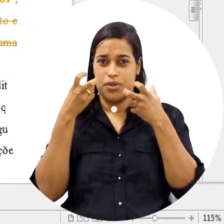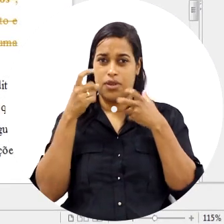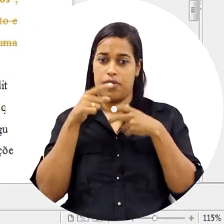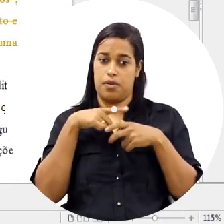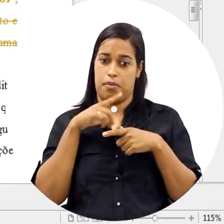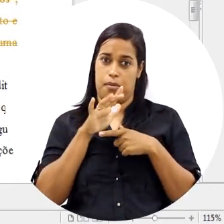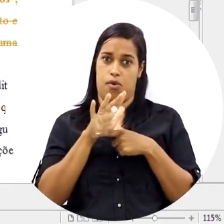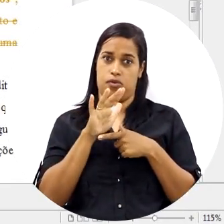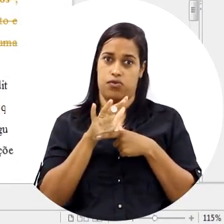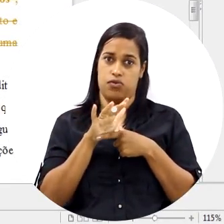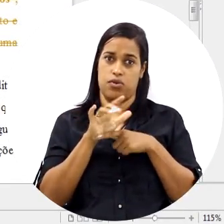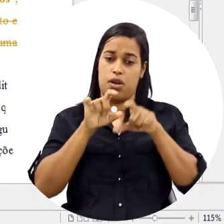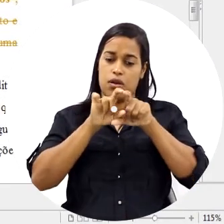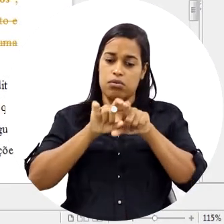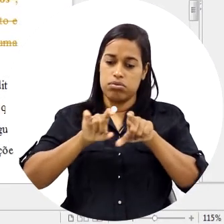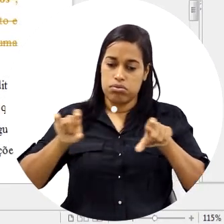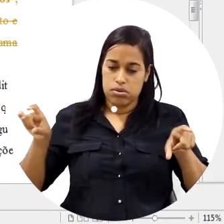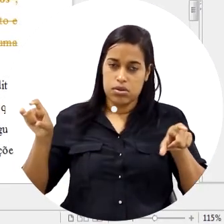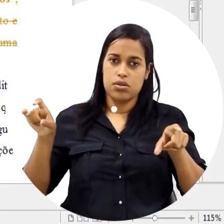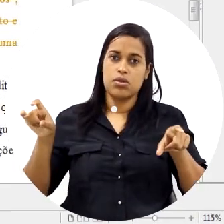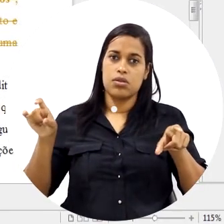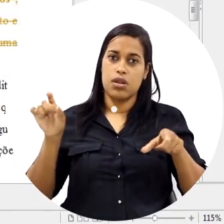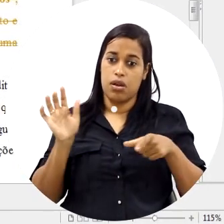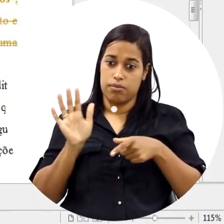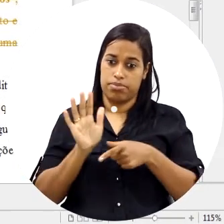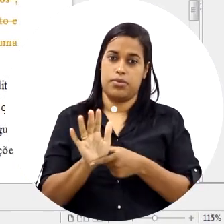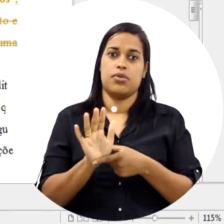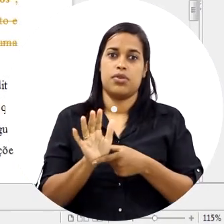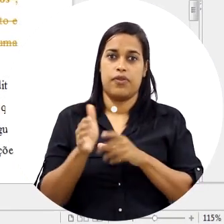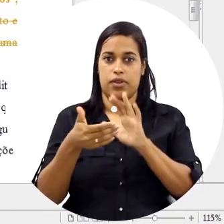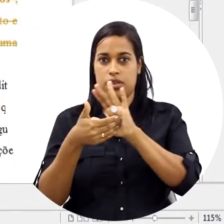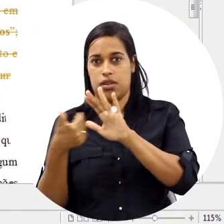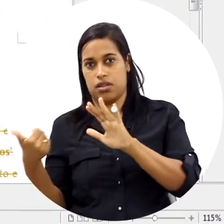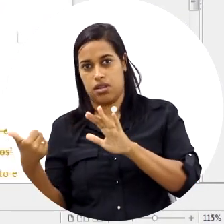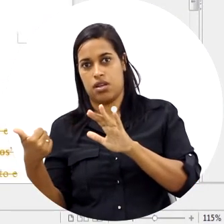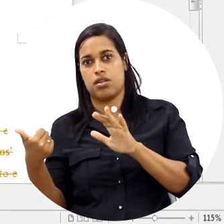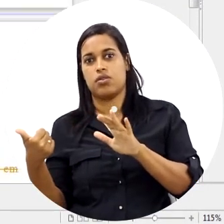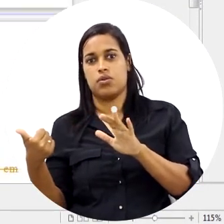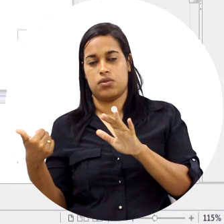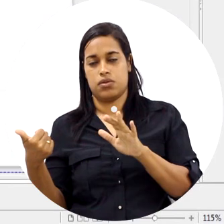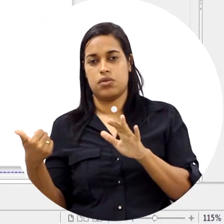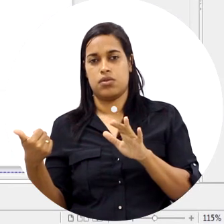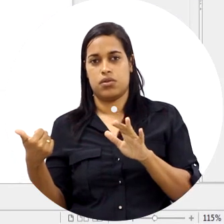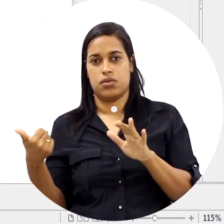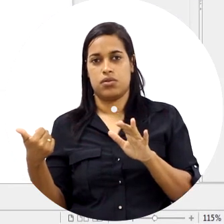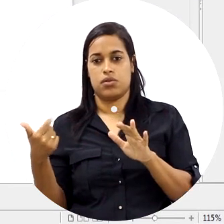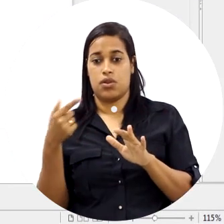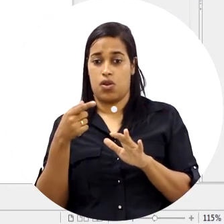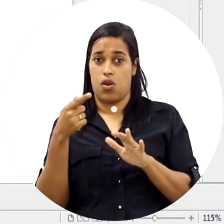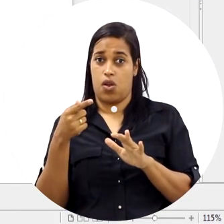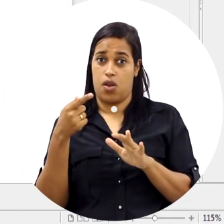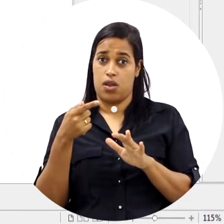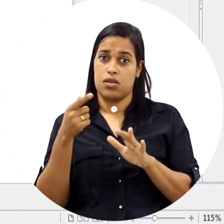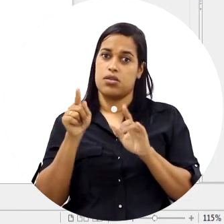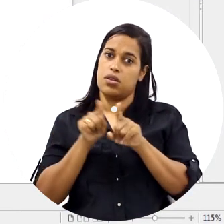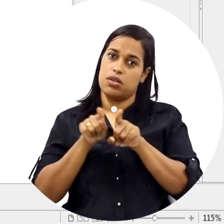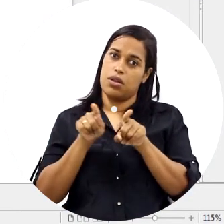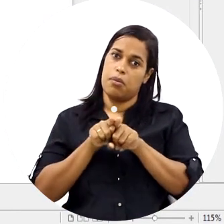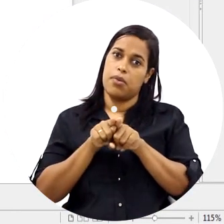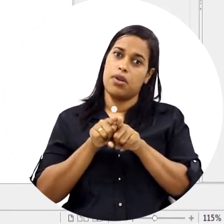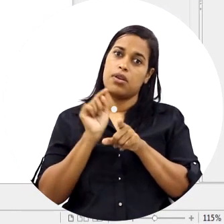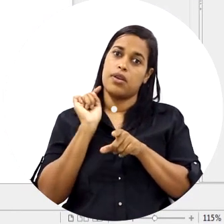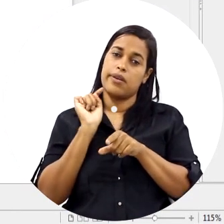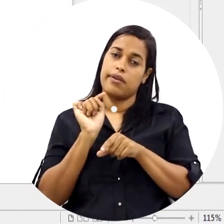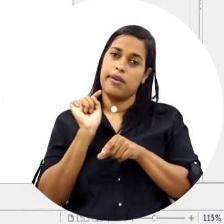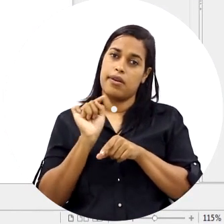mostrou esse sublinhado assim, essa indicação que foi deletado, aquela parte do conteúdo, e aqui que essa parte